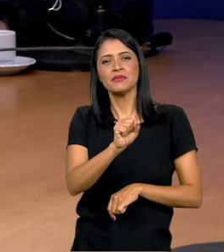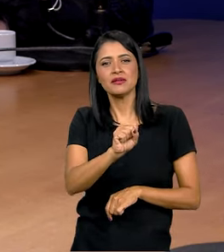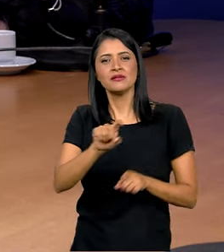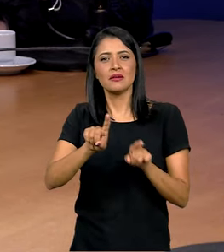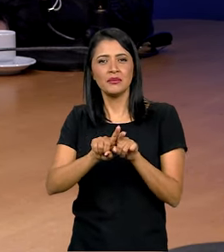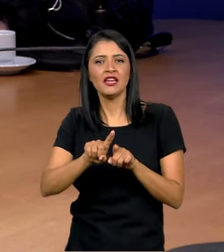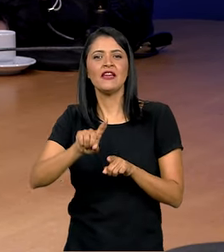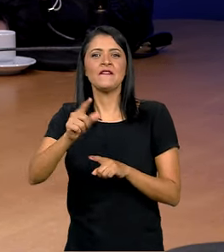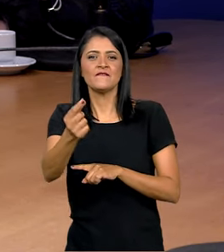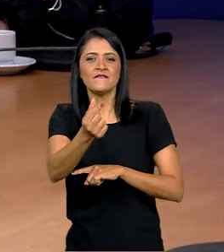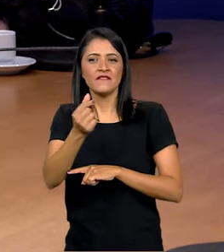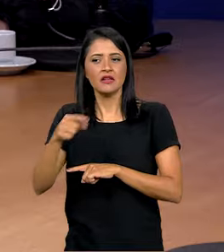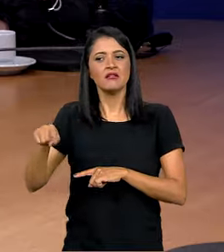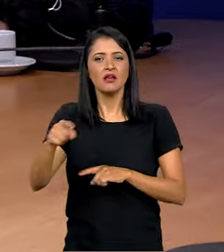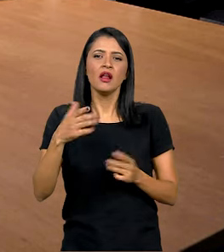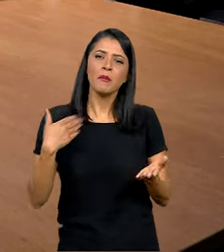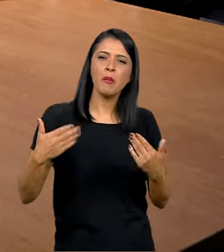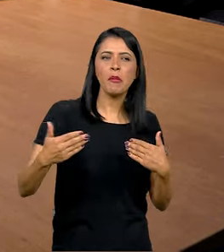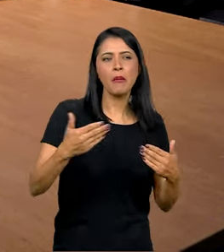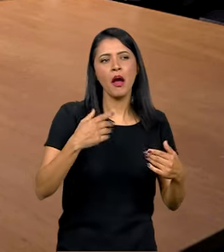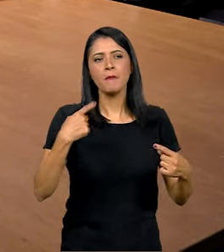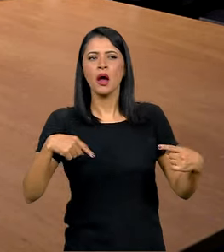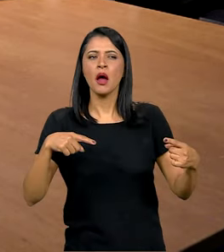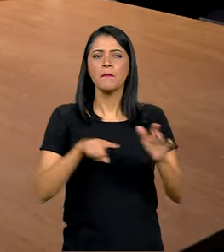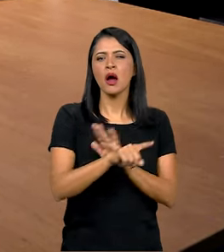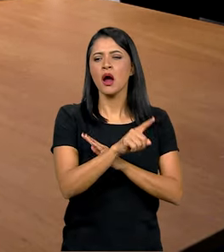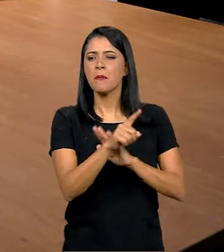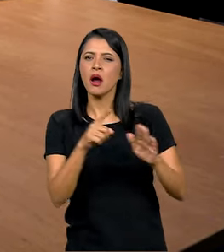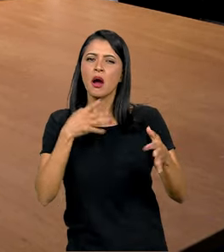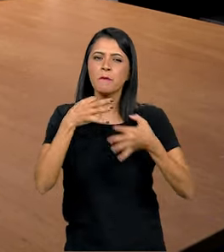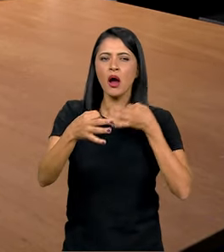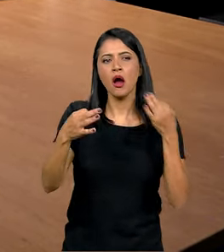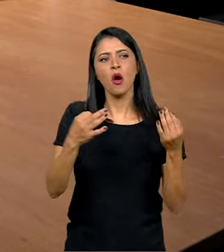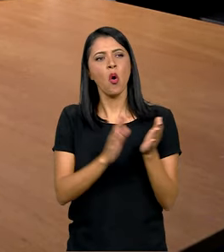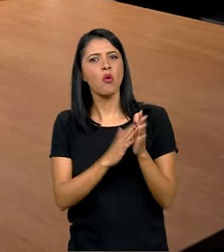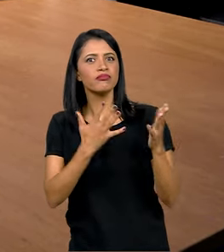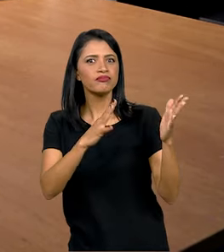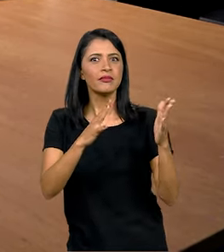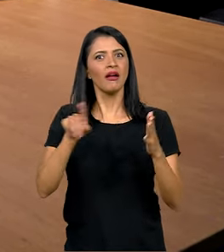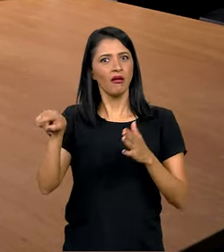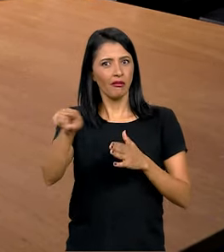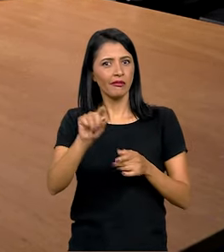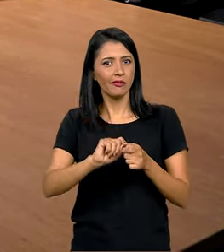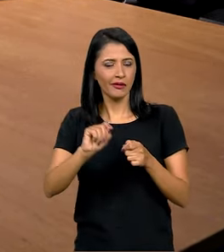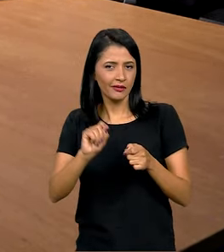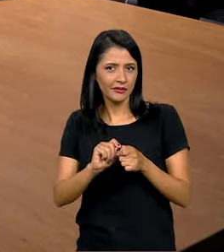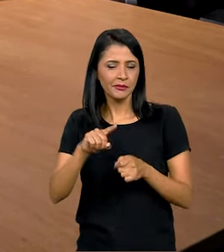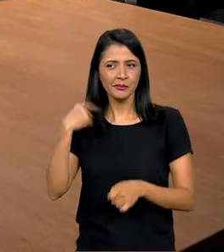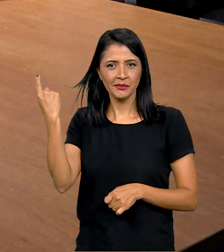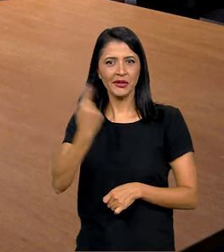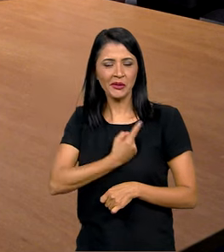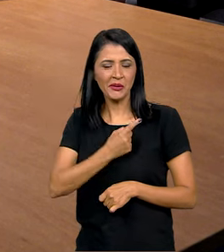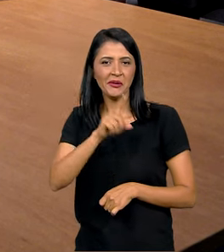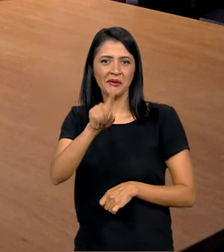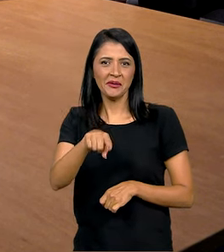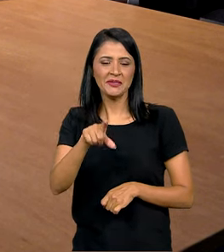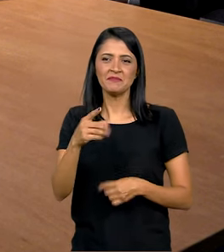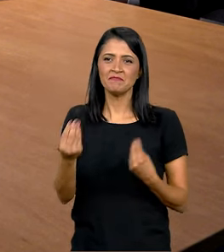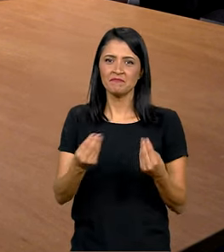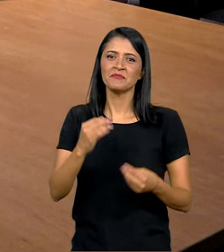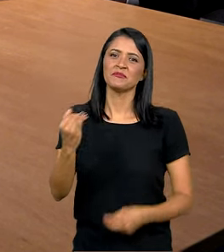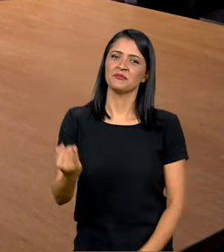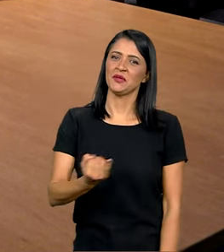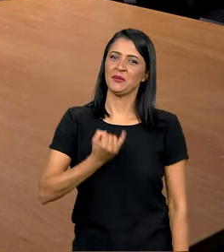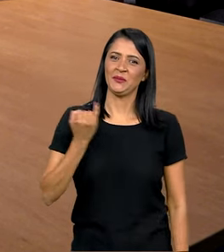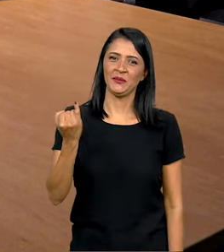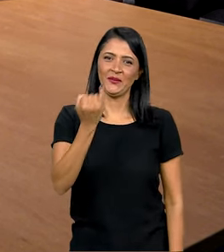Finanças e eles comentam e eles rebatem e eles criticam ou elogiam então isso para para nós eh foi